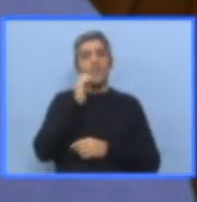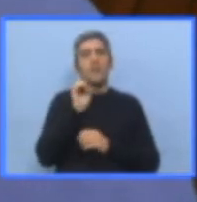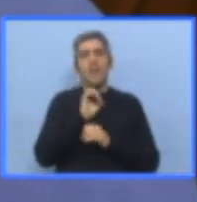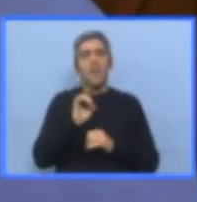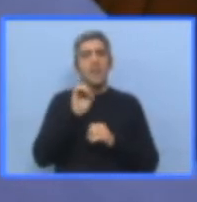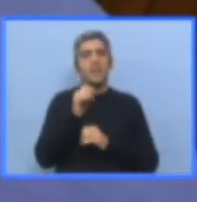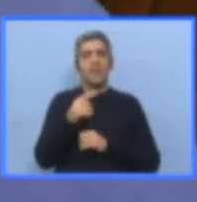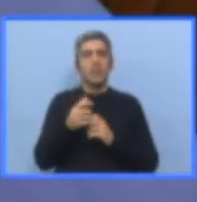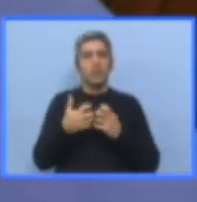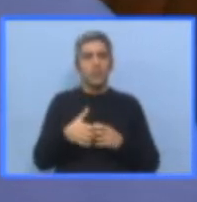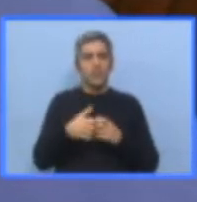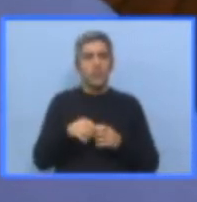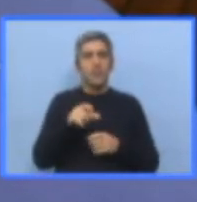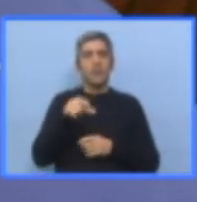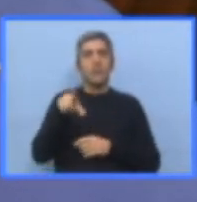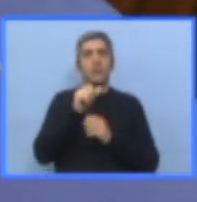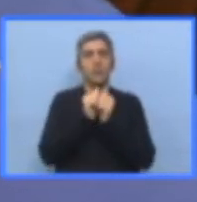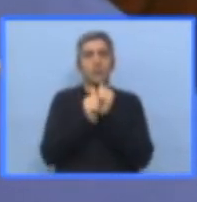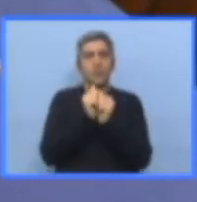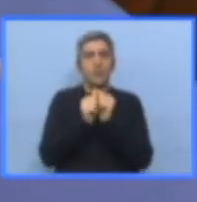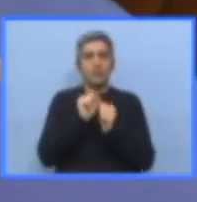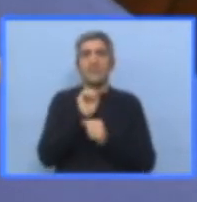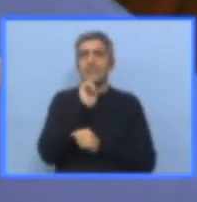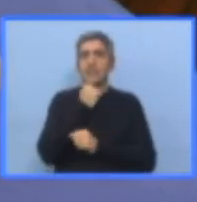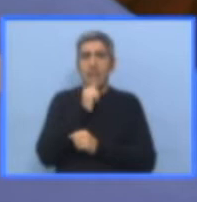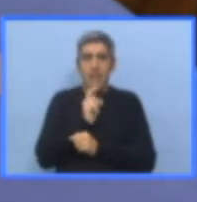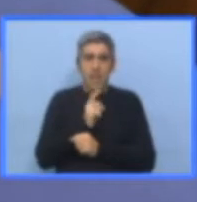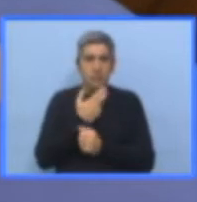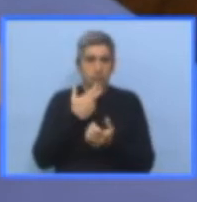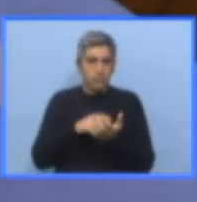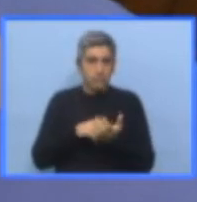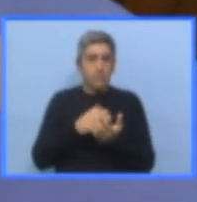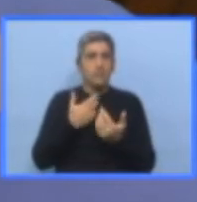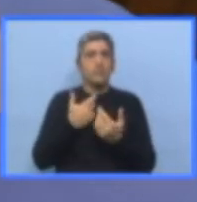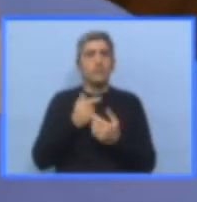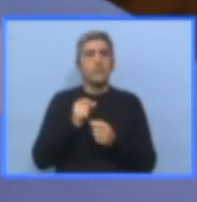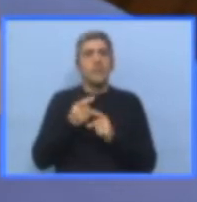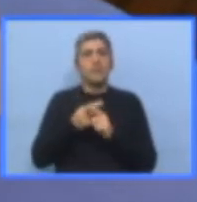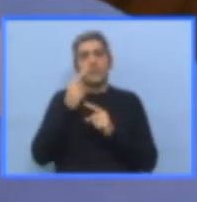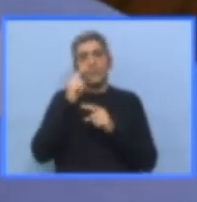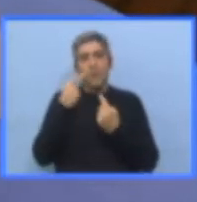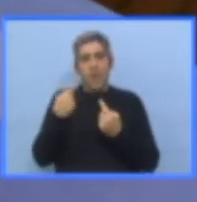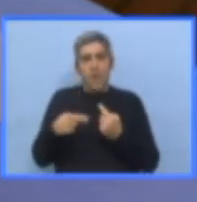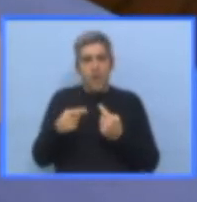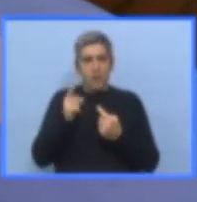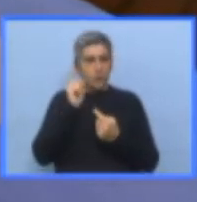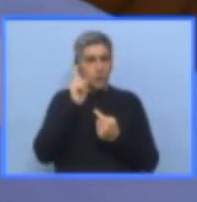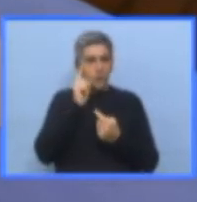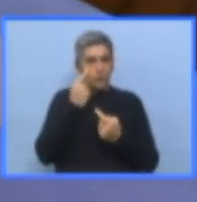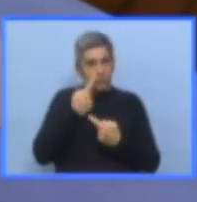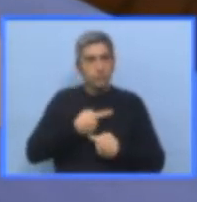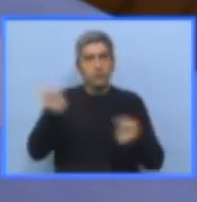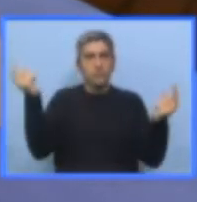ninguém tem dúvidas de que aqueles documentos são secretos, ninguém tem dúvidas do interesse público em dá-los a